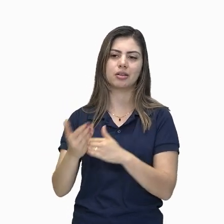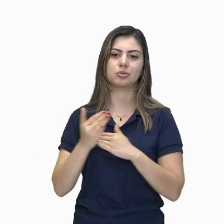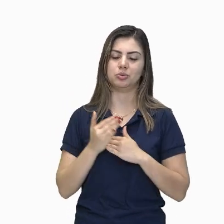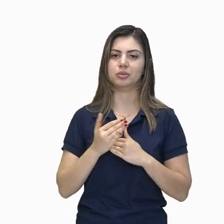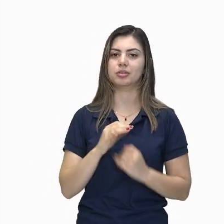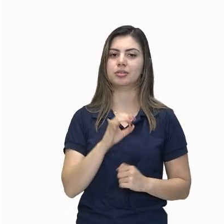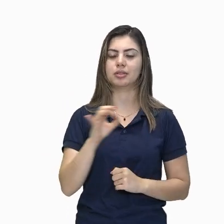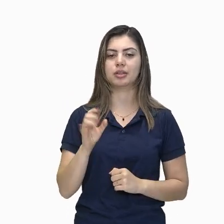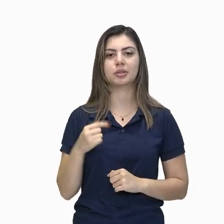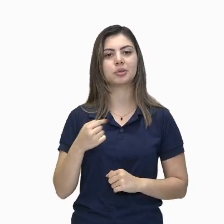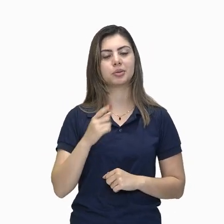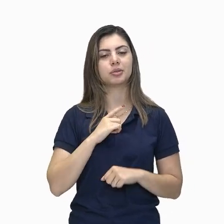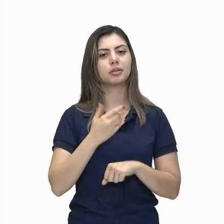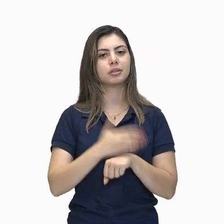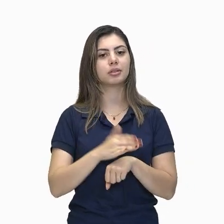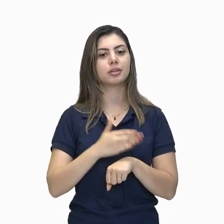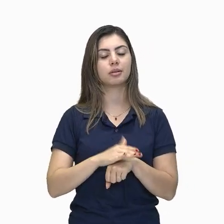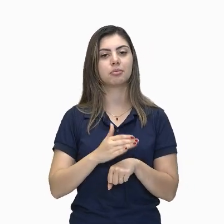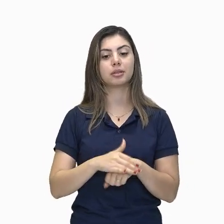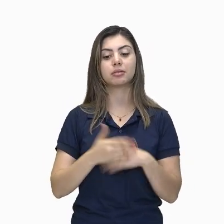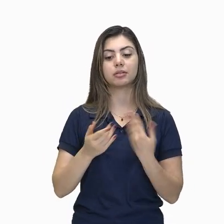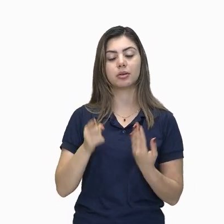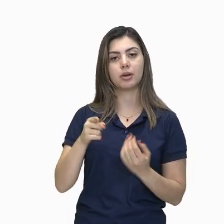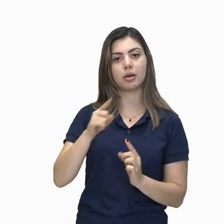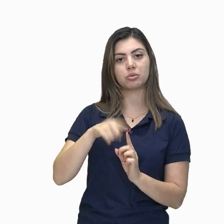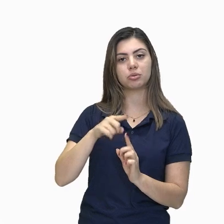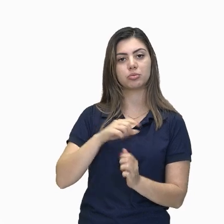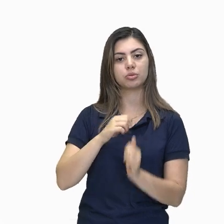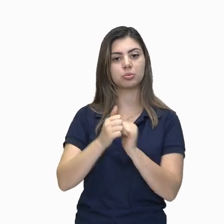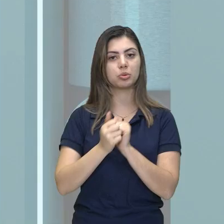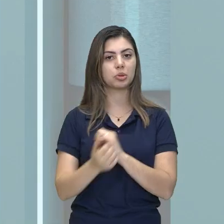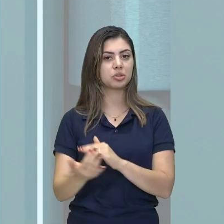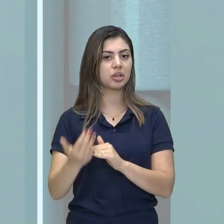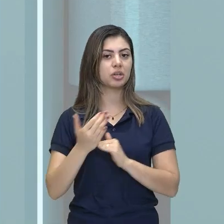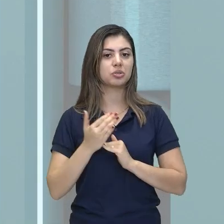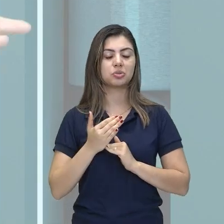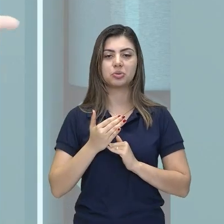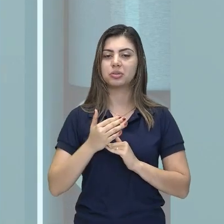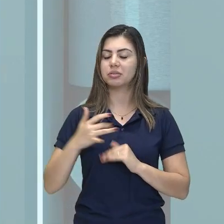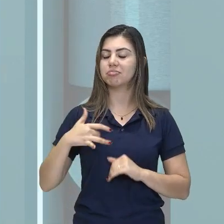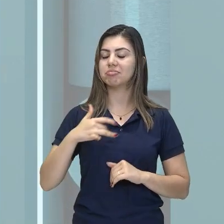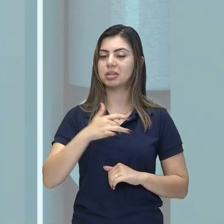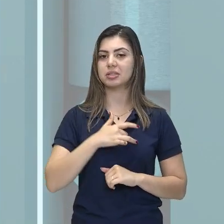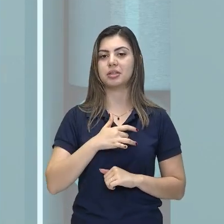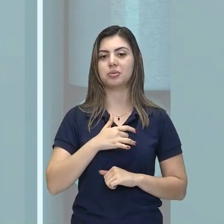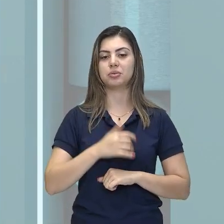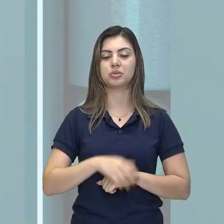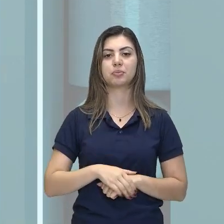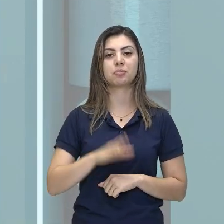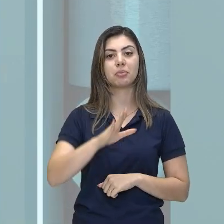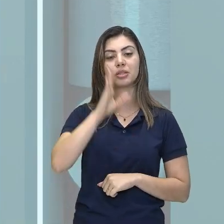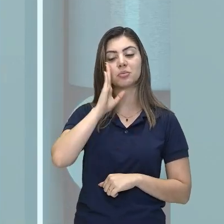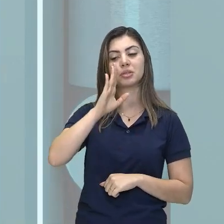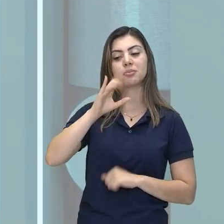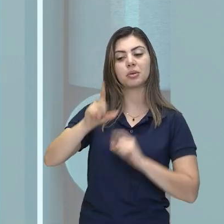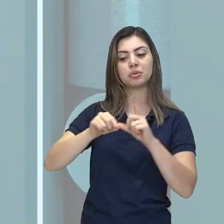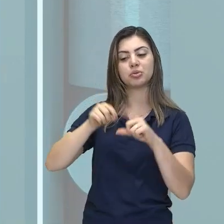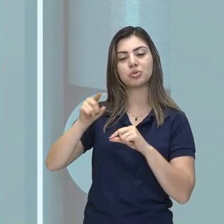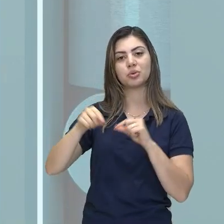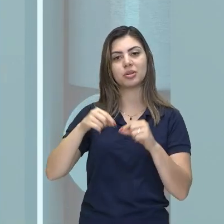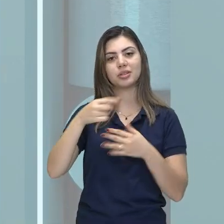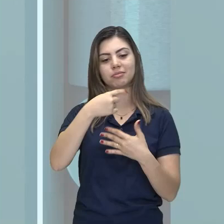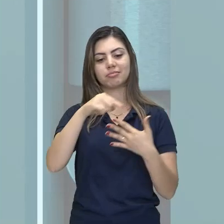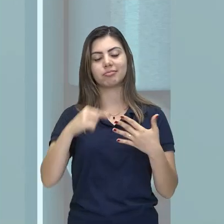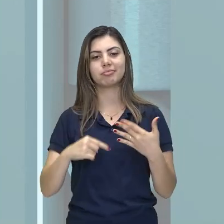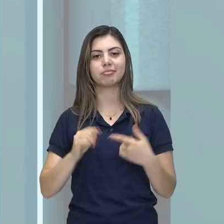estar praticando. O SUP tem vários benefícios para a nossa saúde, mas um dos que eu